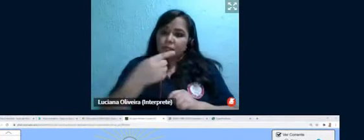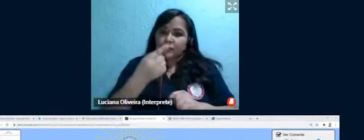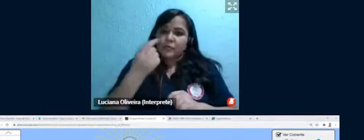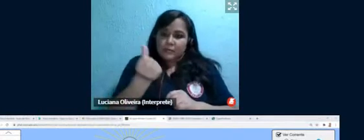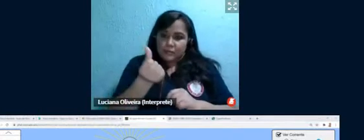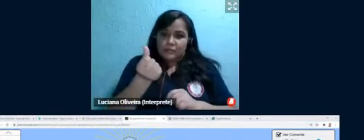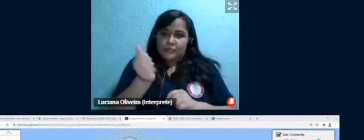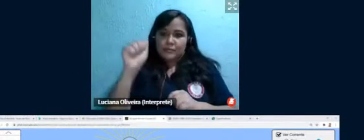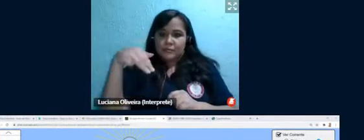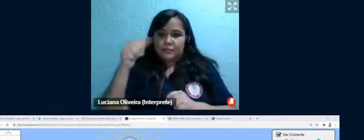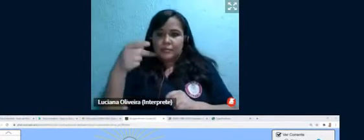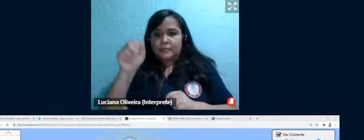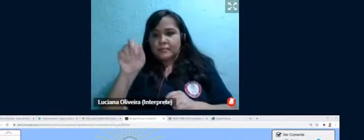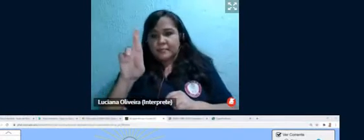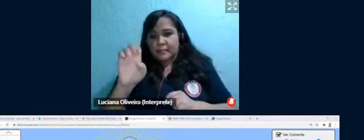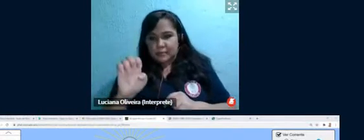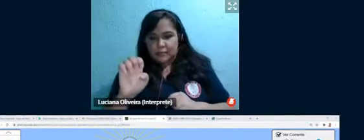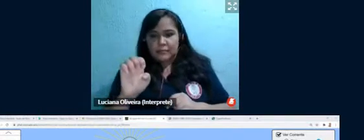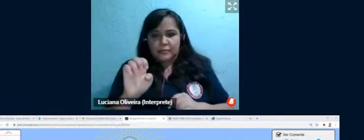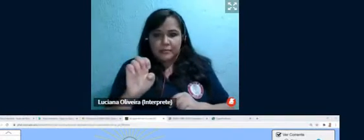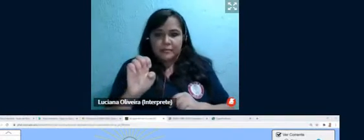0,6 amperes.